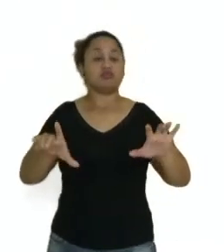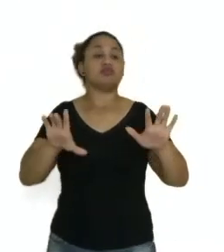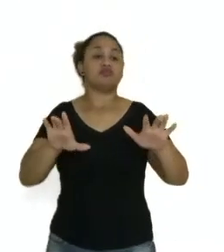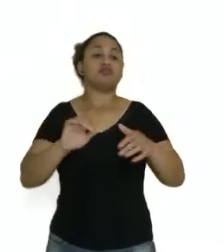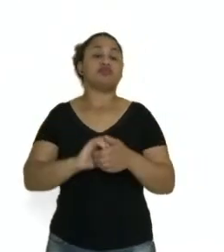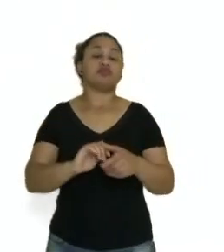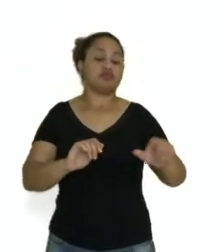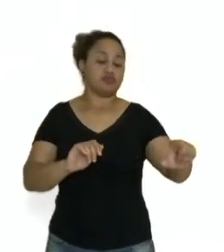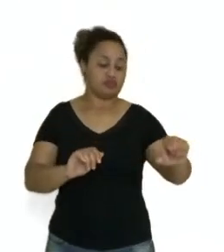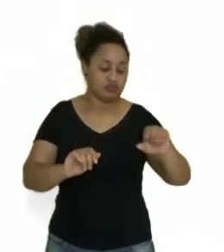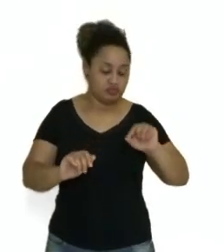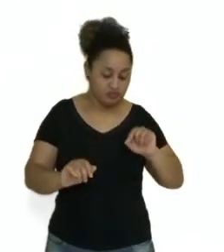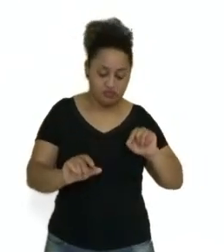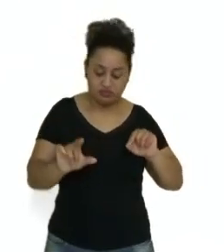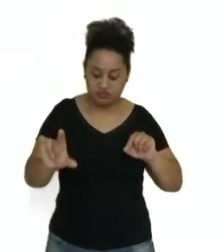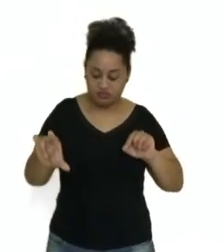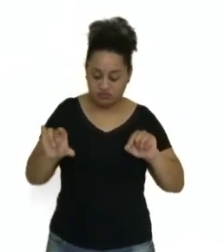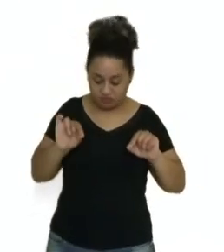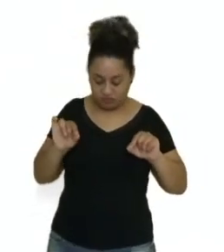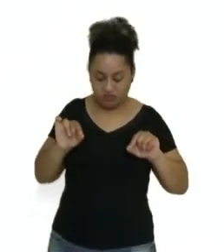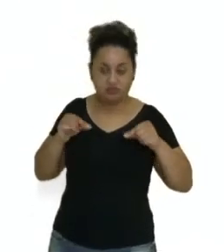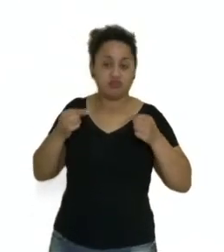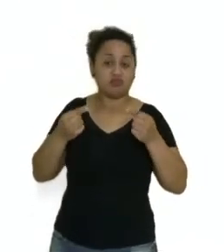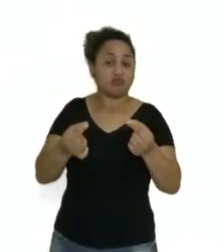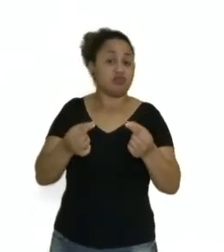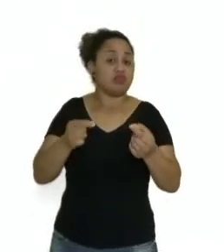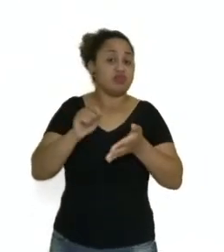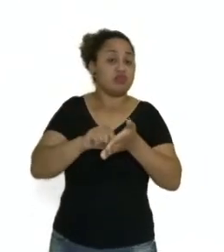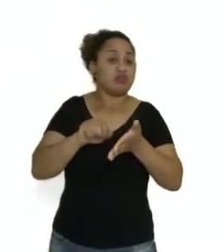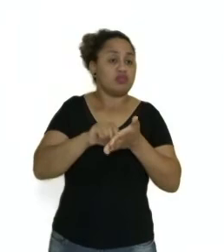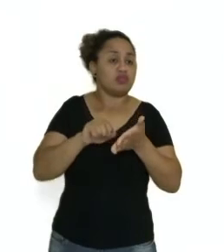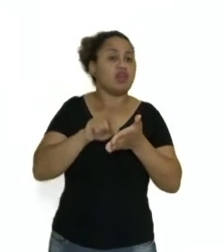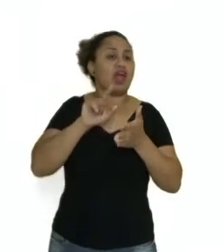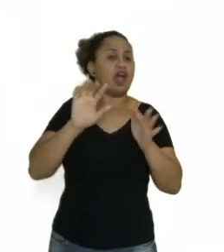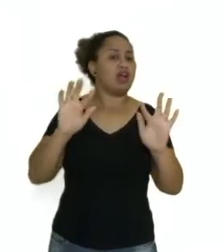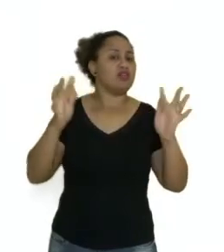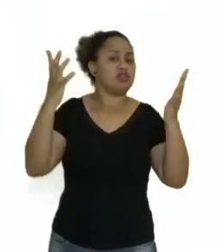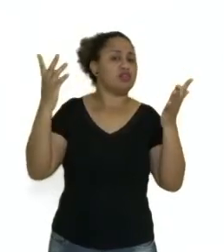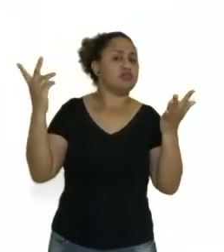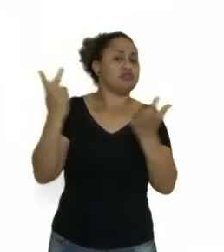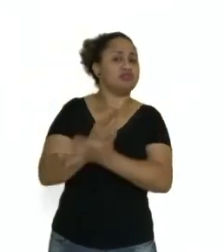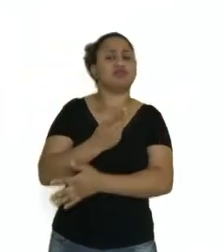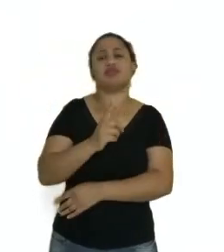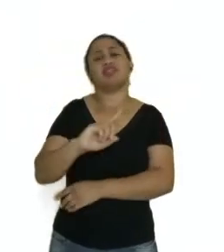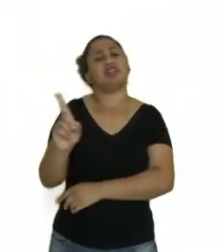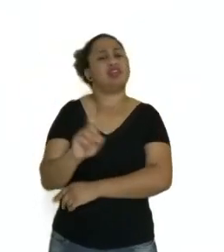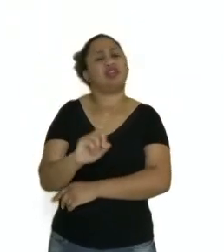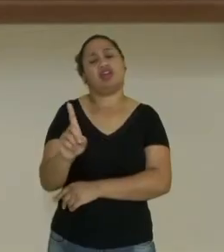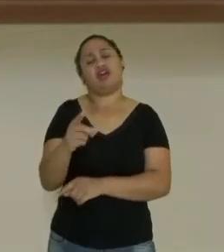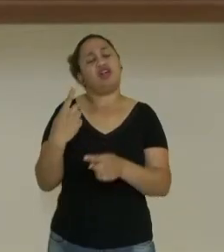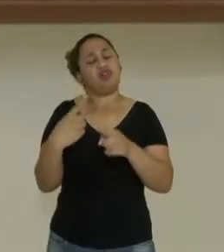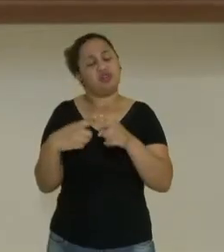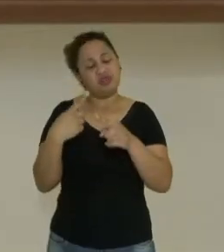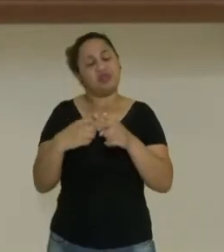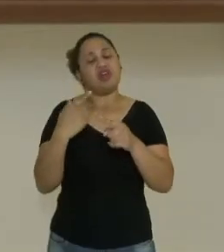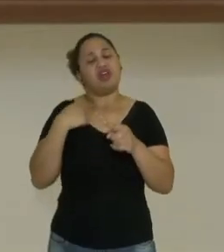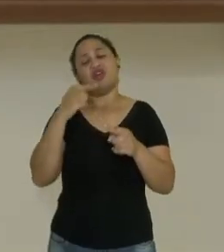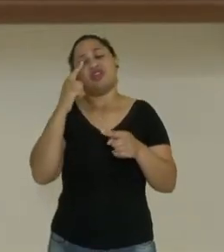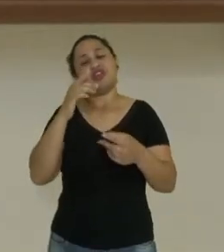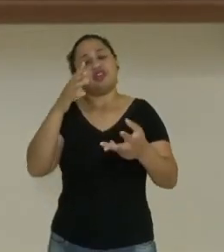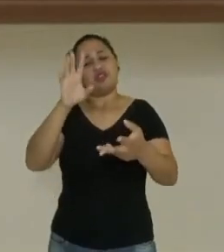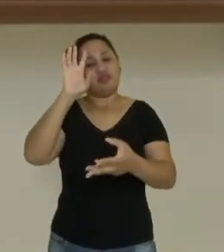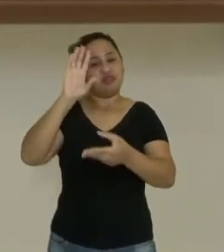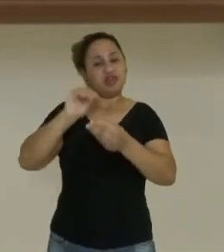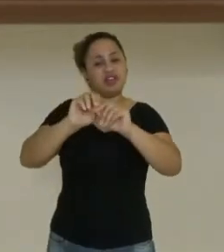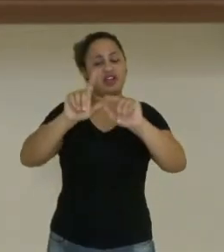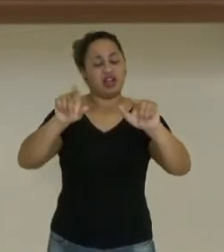ele retira uma carta de cada monte e anota. Trata-se de um fenômeno aleatório? Não, né? Pois a gente aí vai verificar que o quê?